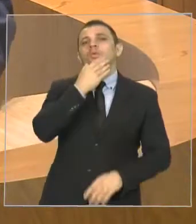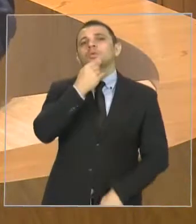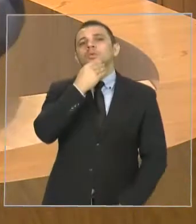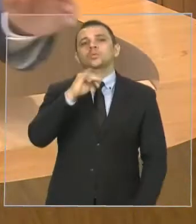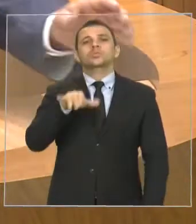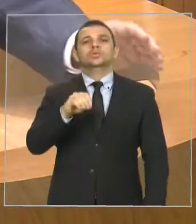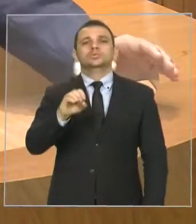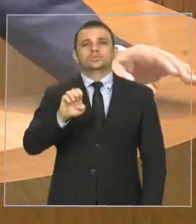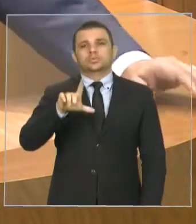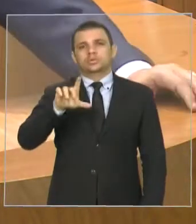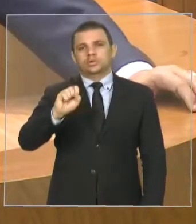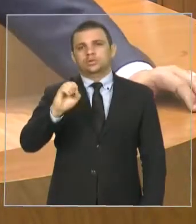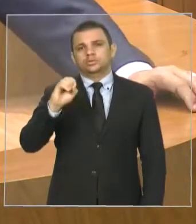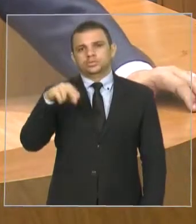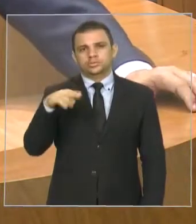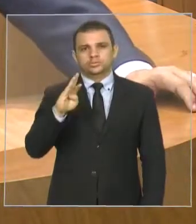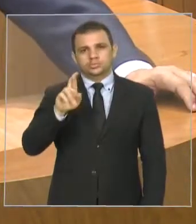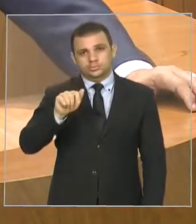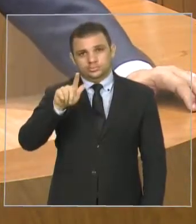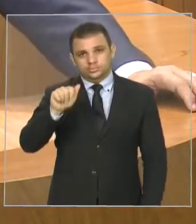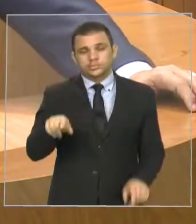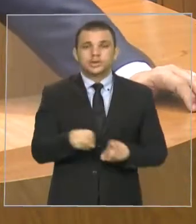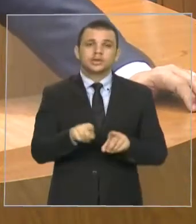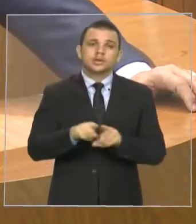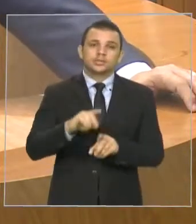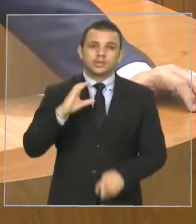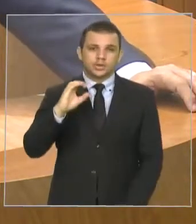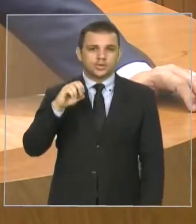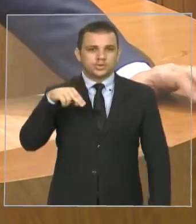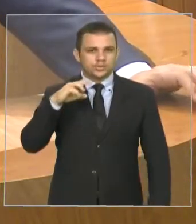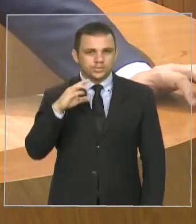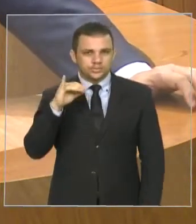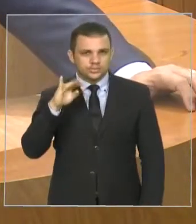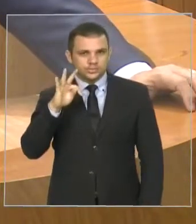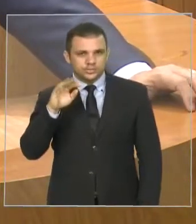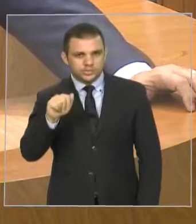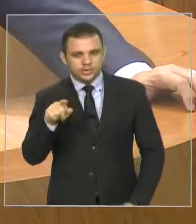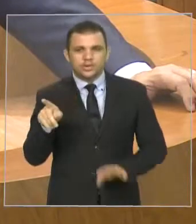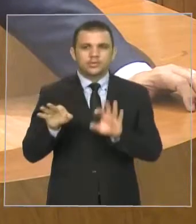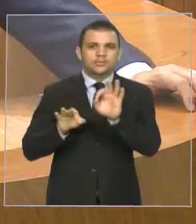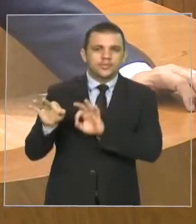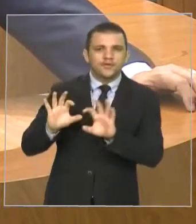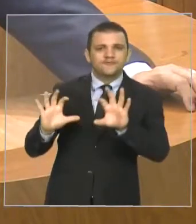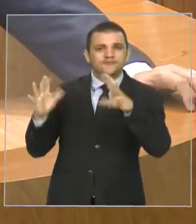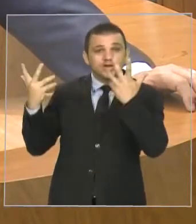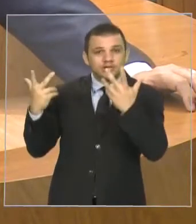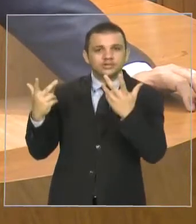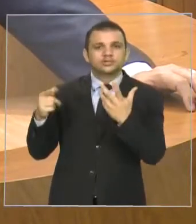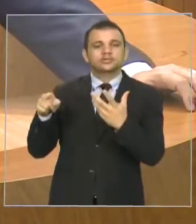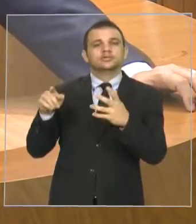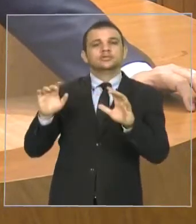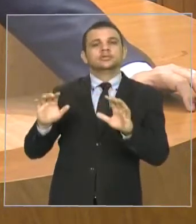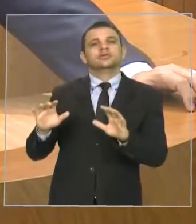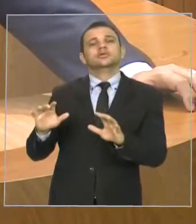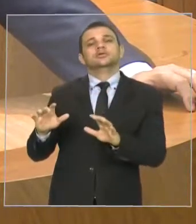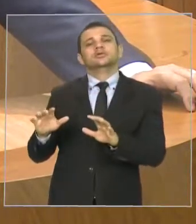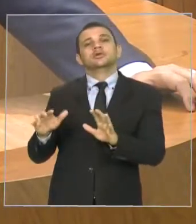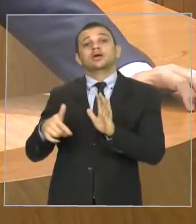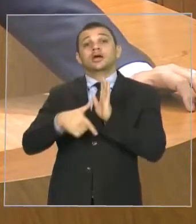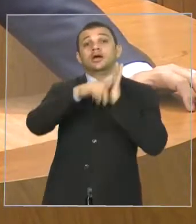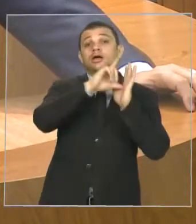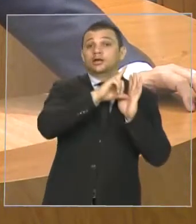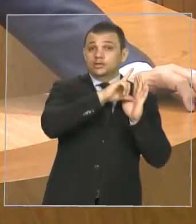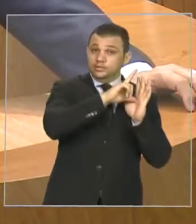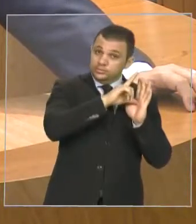tanto nas prévias no período é antes do carnaval quanto no período carnavalesco pela sua